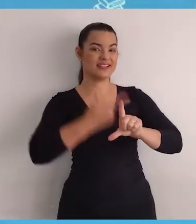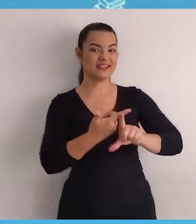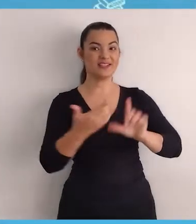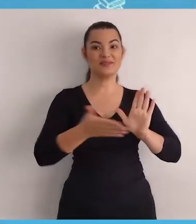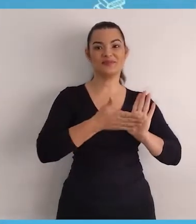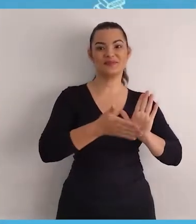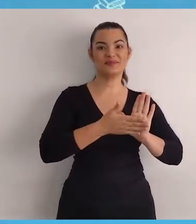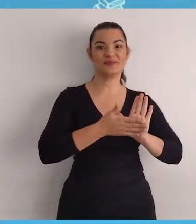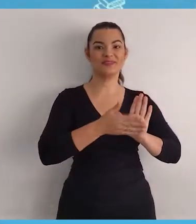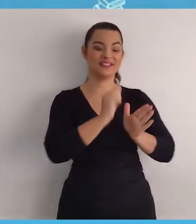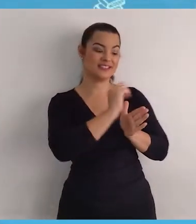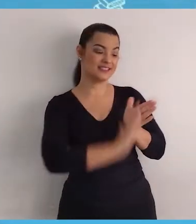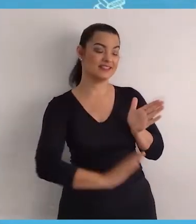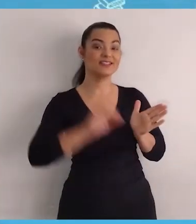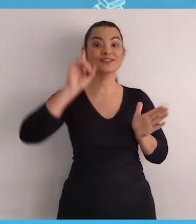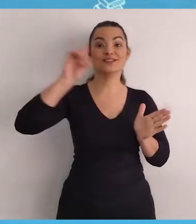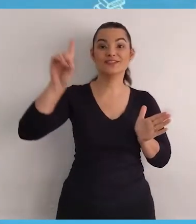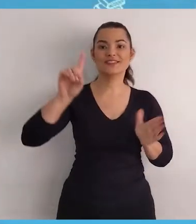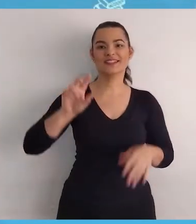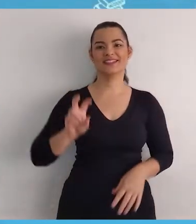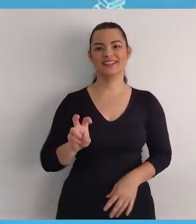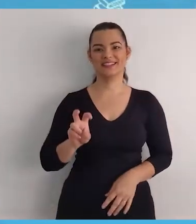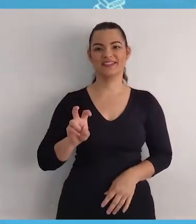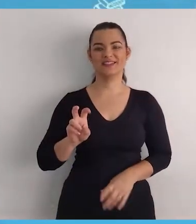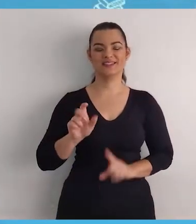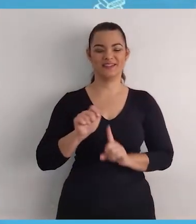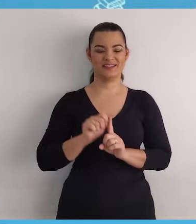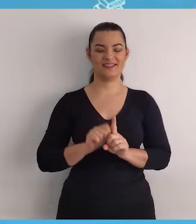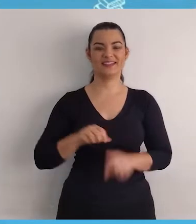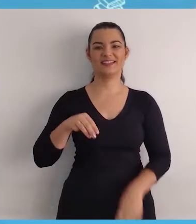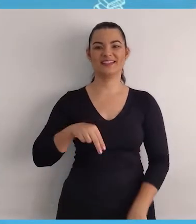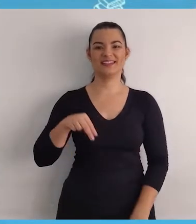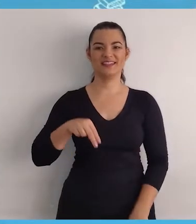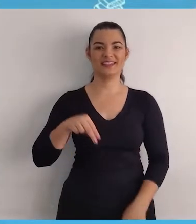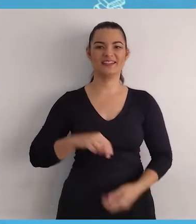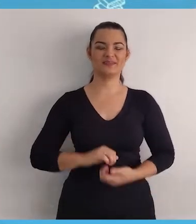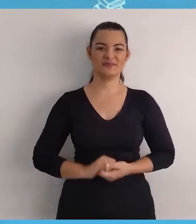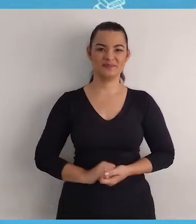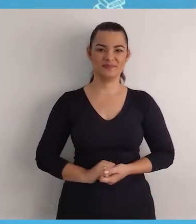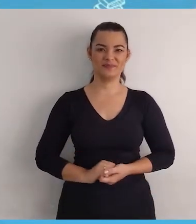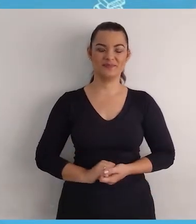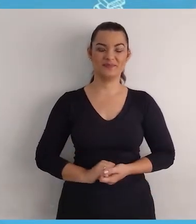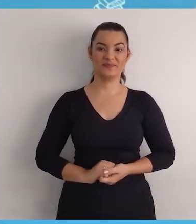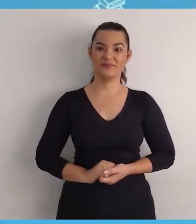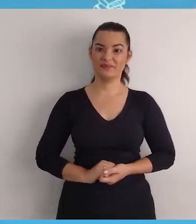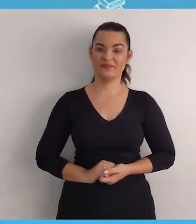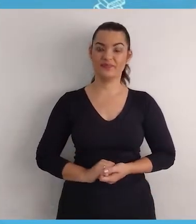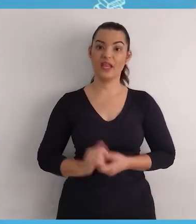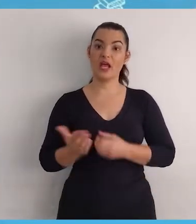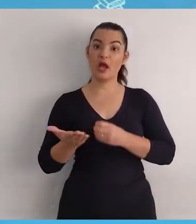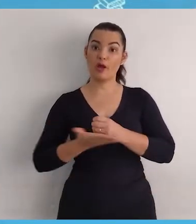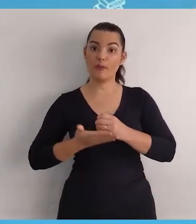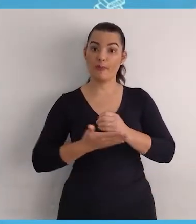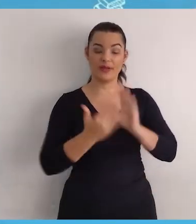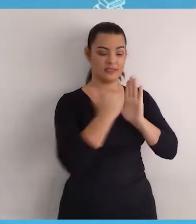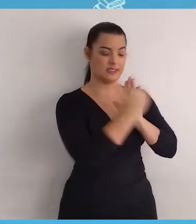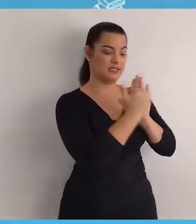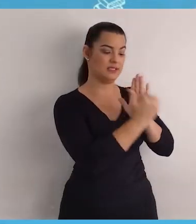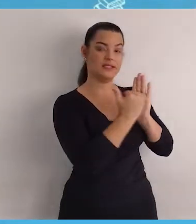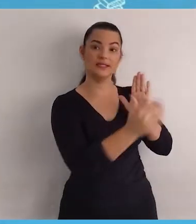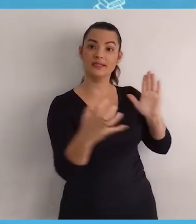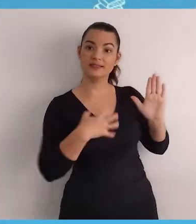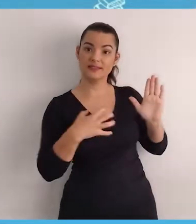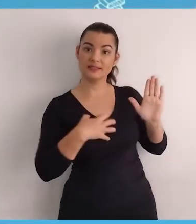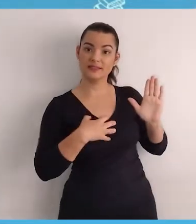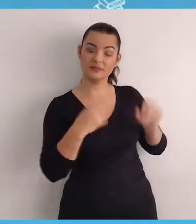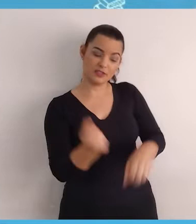Além das letras, proposta do dia. Data: 5/11. 5 de novembro. Com base na